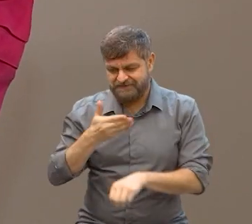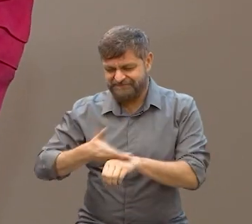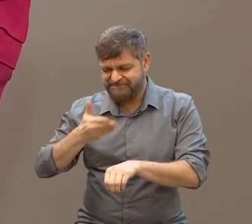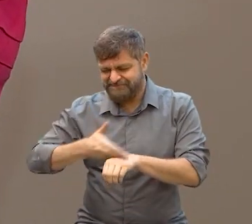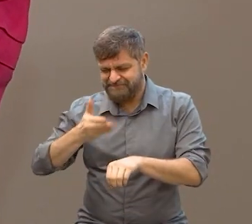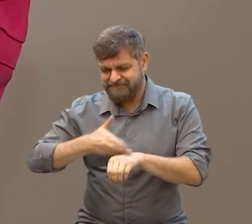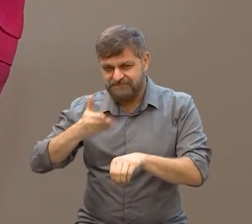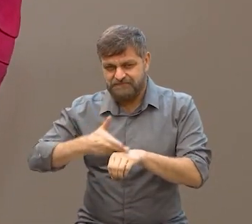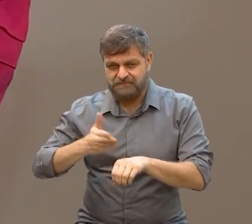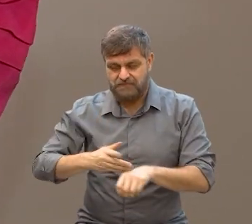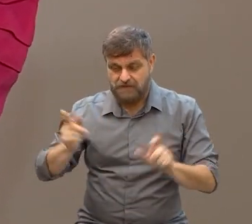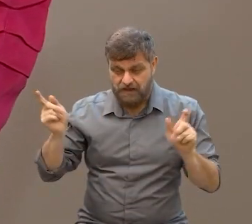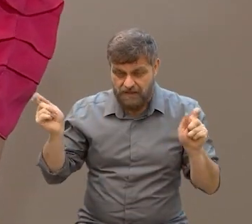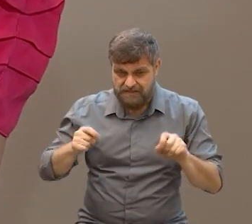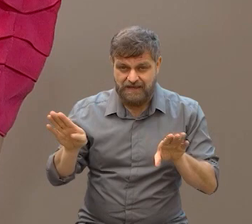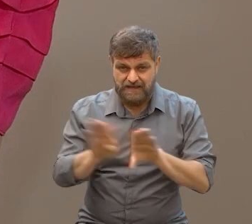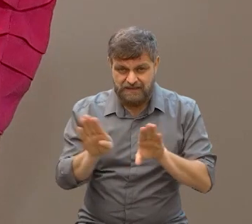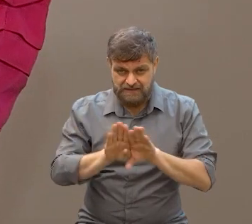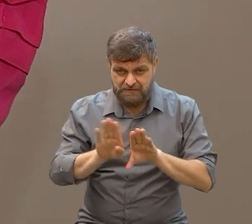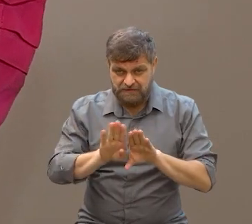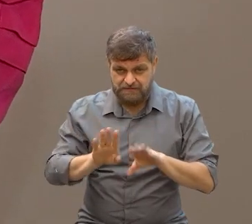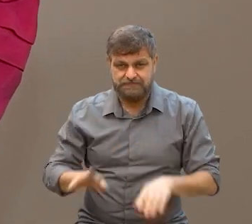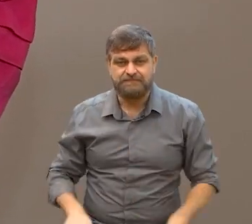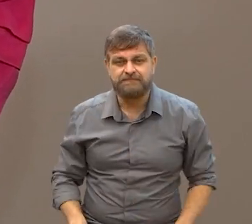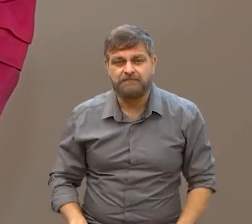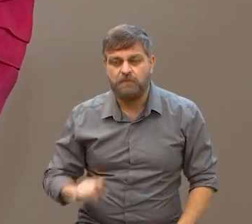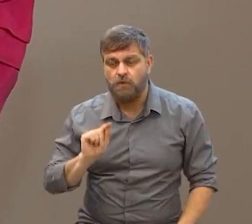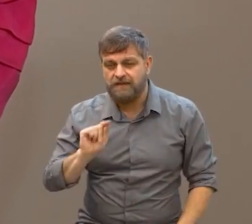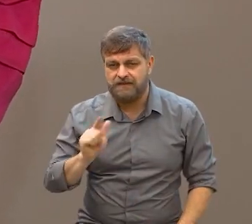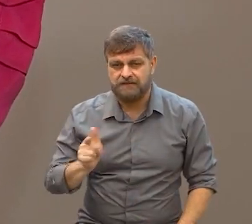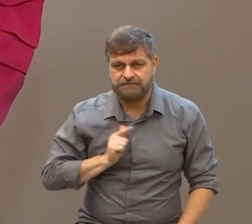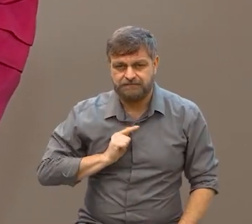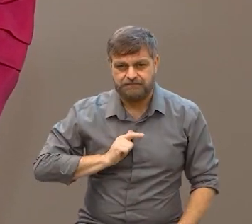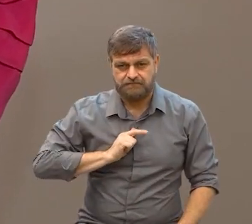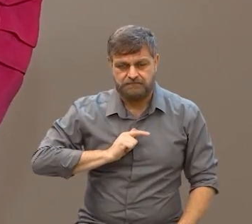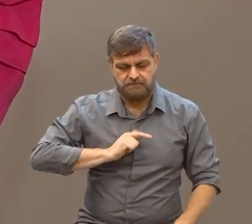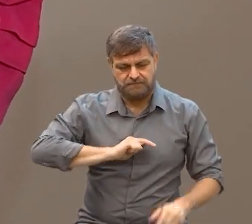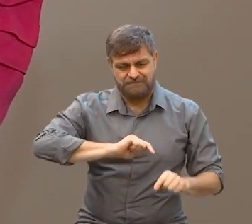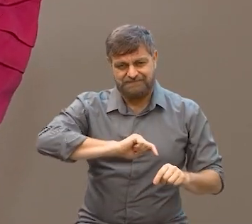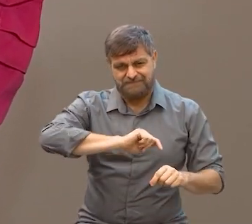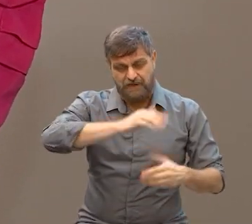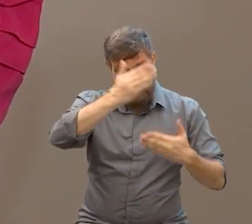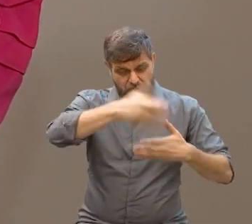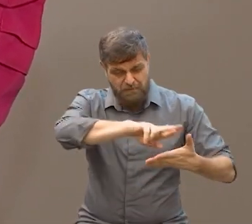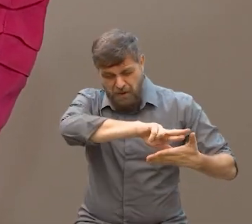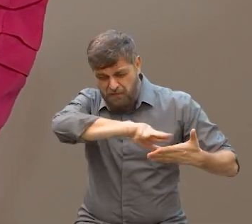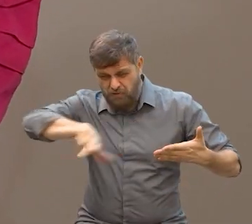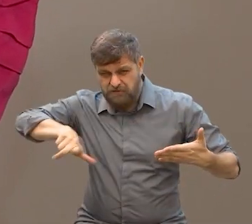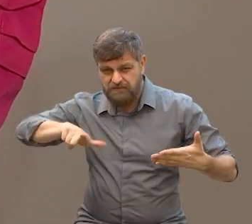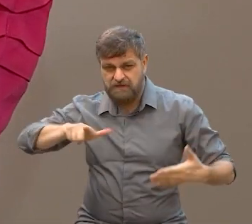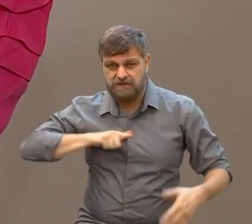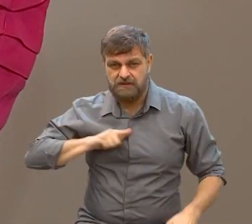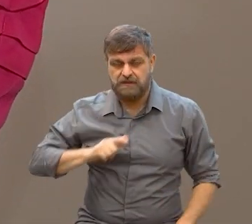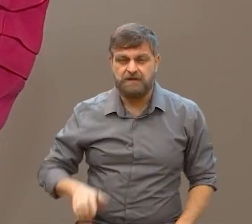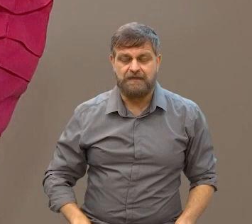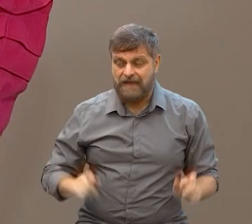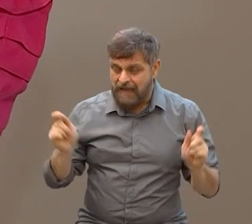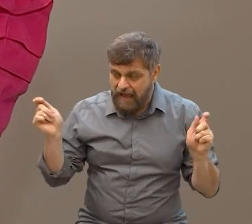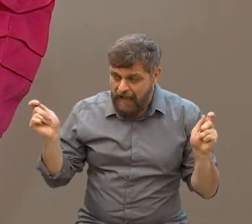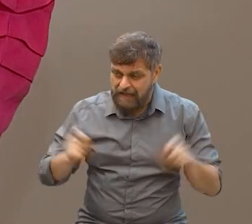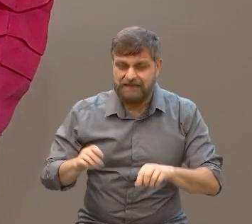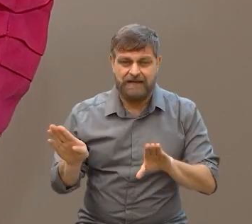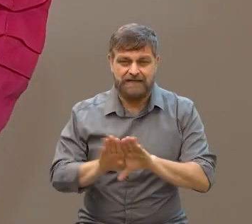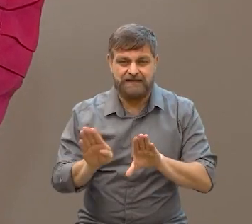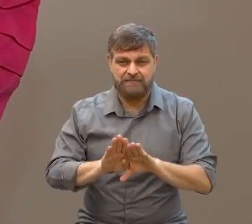formas. Mas é possível, inclusive, variar dentro do comum. É possível